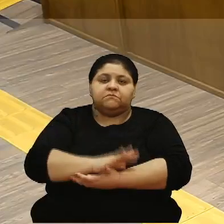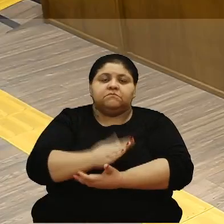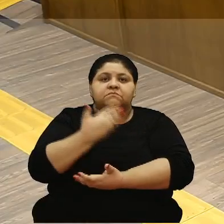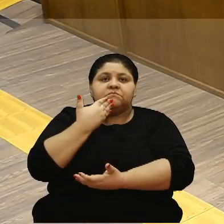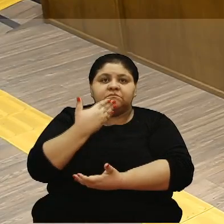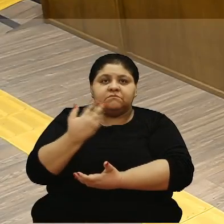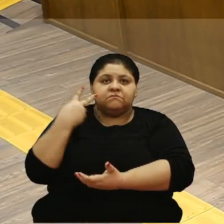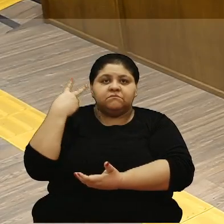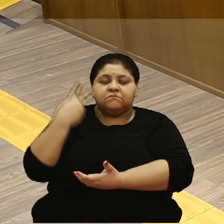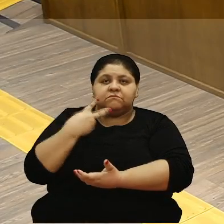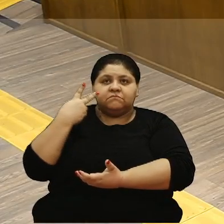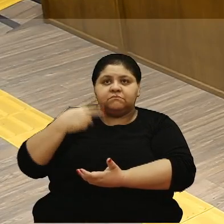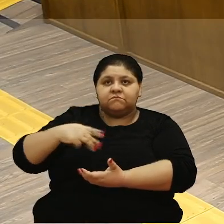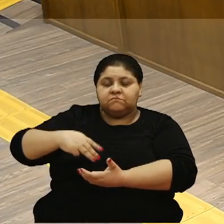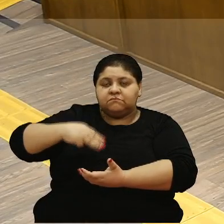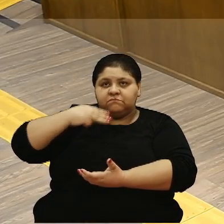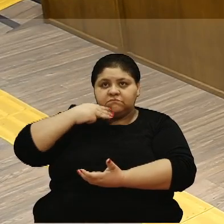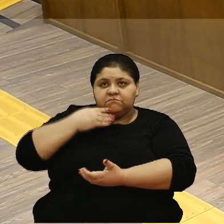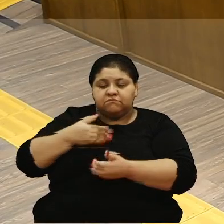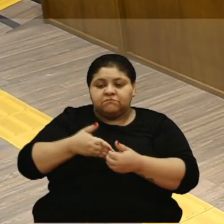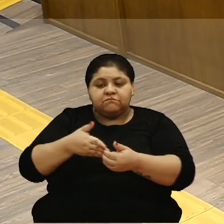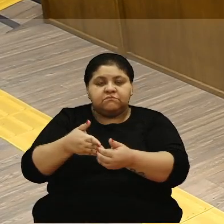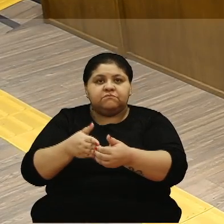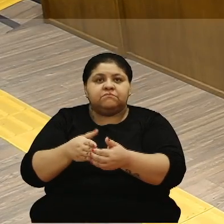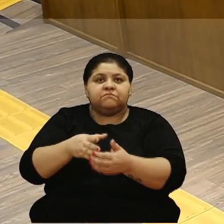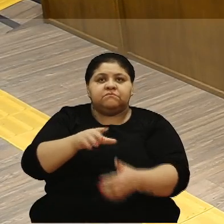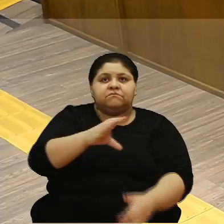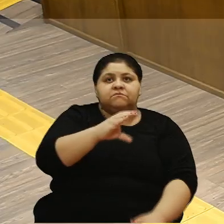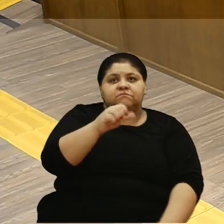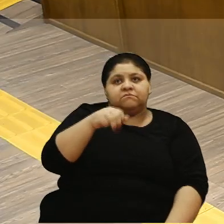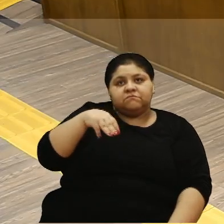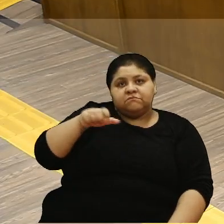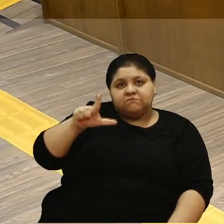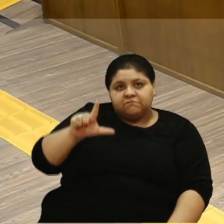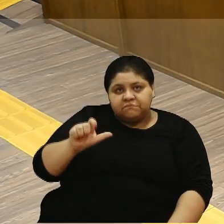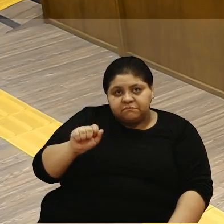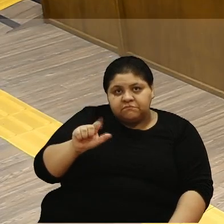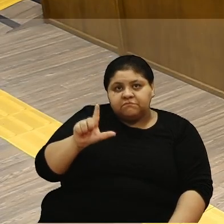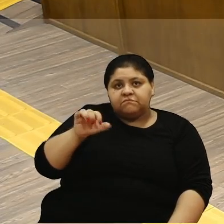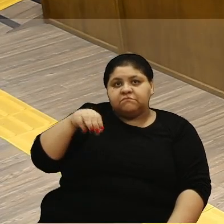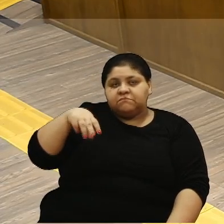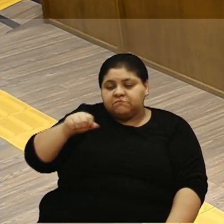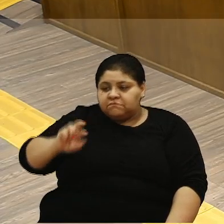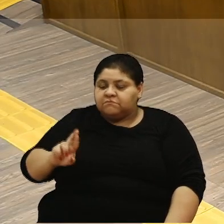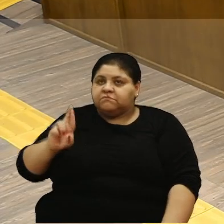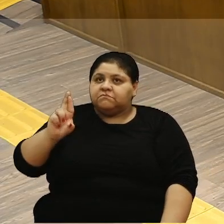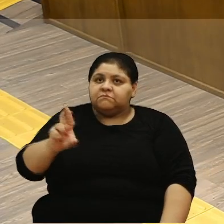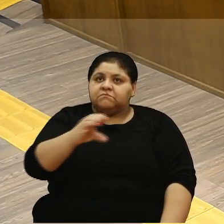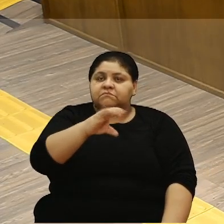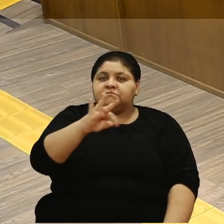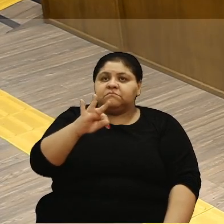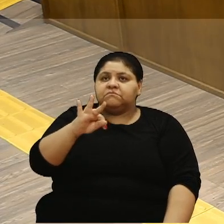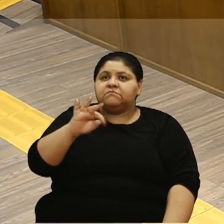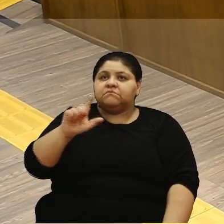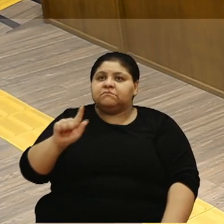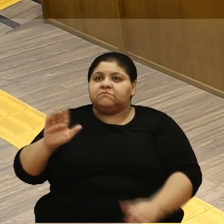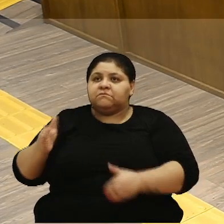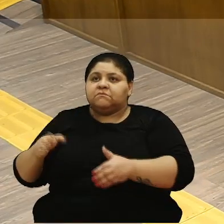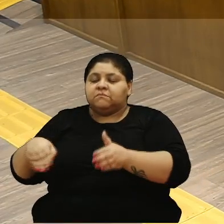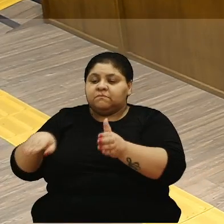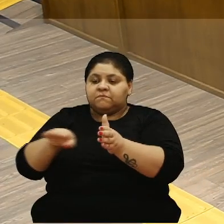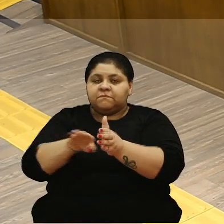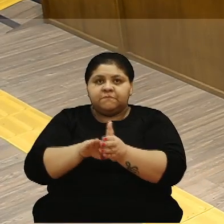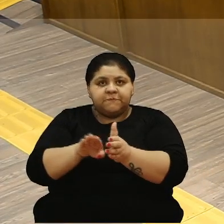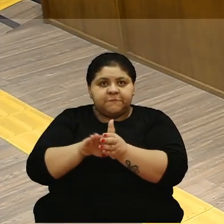Solicito a vereadora Marisol Santos que acompanhe a senhora Camila Bueno de Lima, representante do CTG Os Carreteiros, até a tribuna